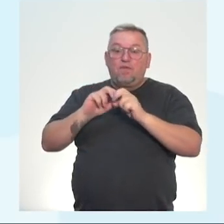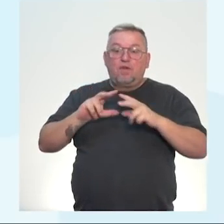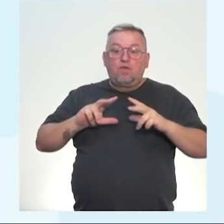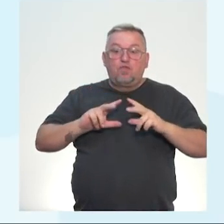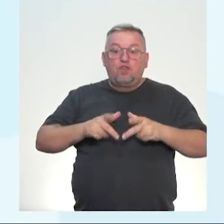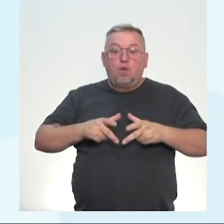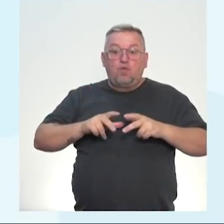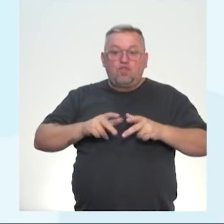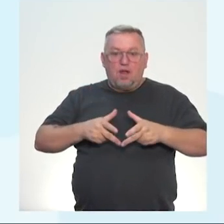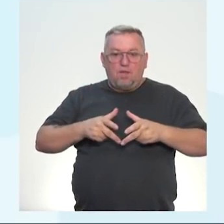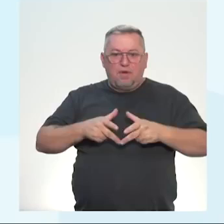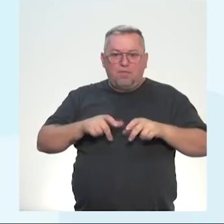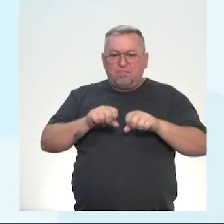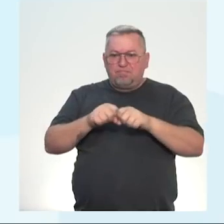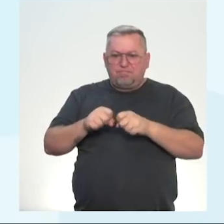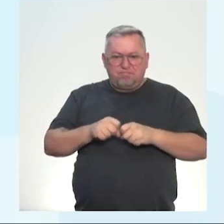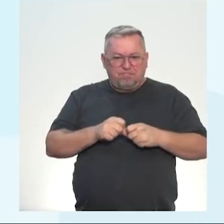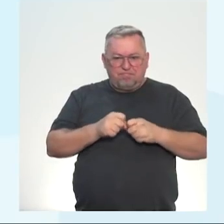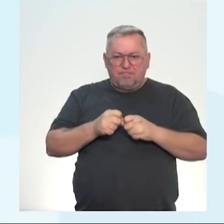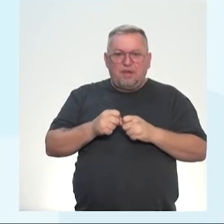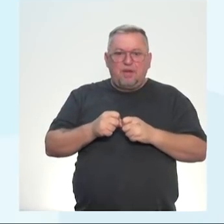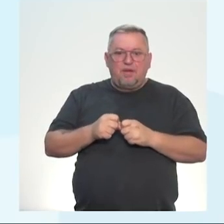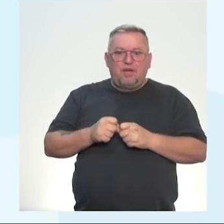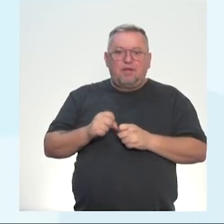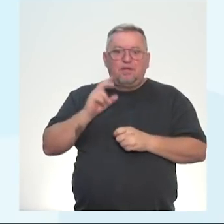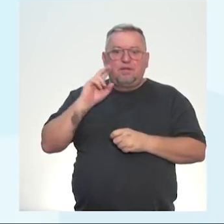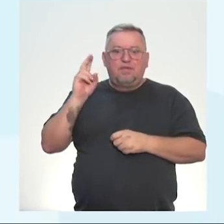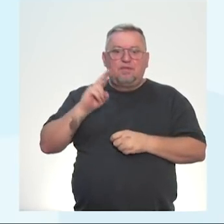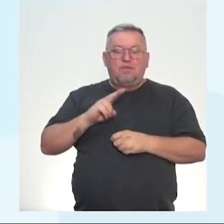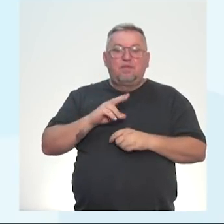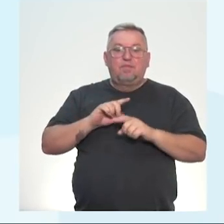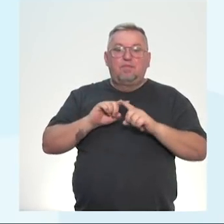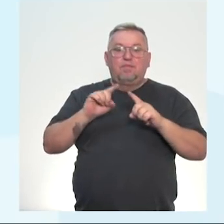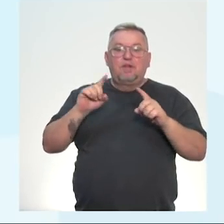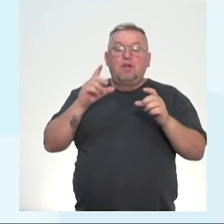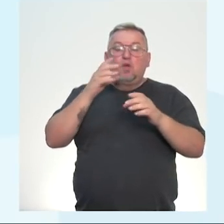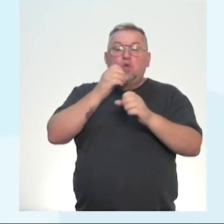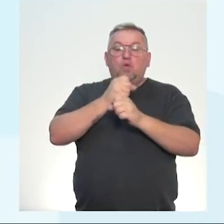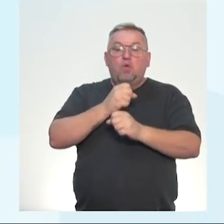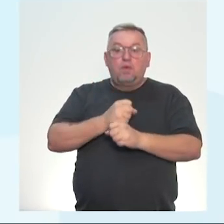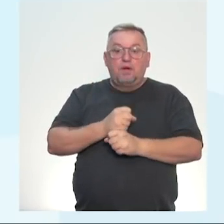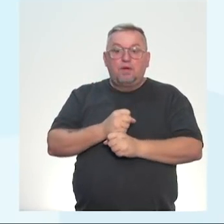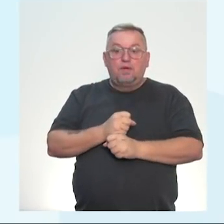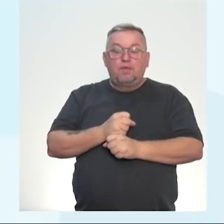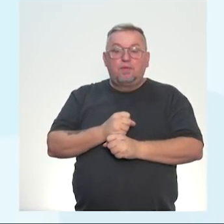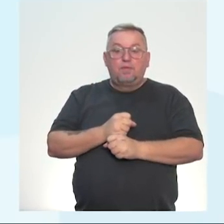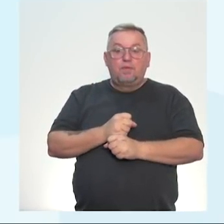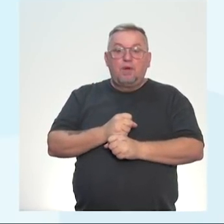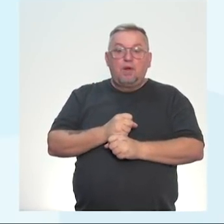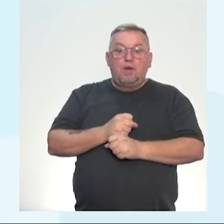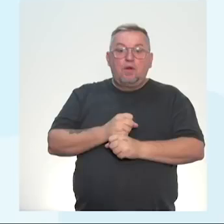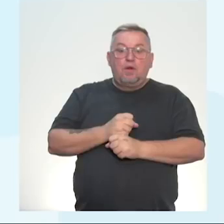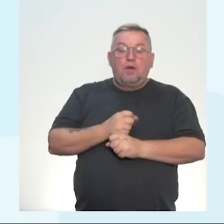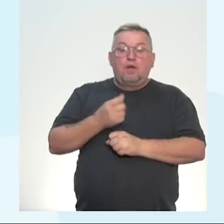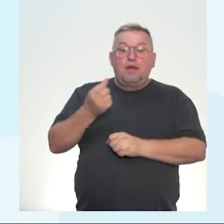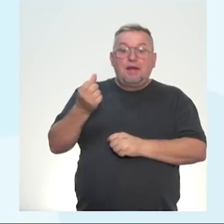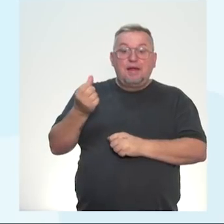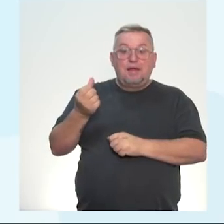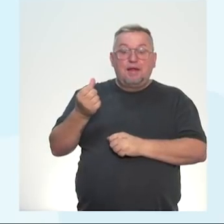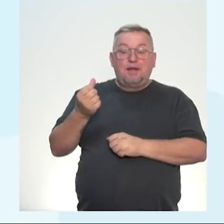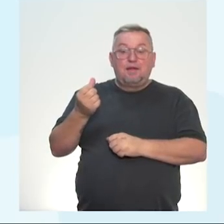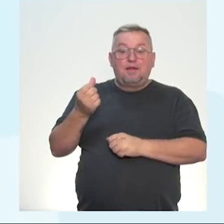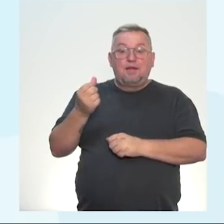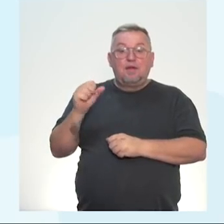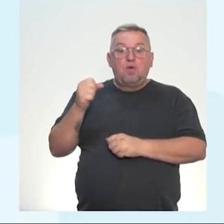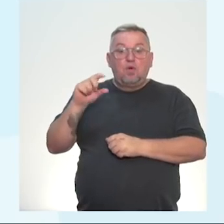ela é bem quebrada, né? Os valores são Sim. bem quebrados ali, vocês podem ver. E aí eu somei os valores. Então eu tenho um ângulo ali que